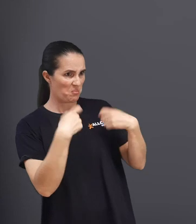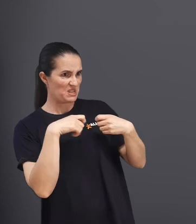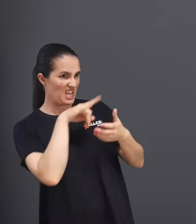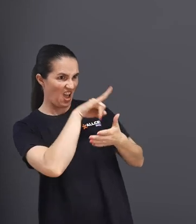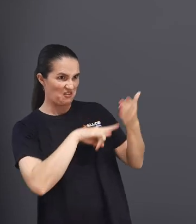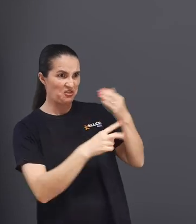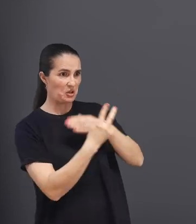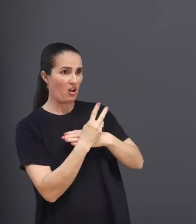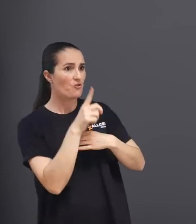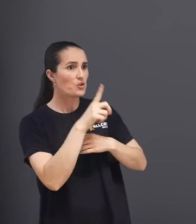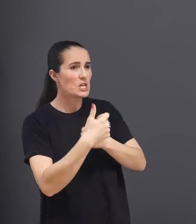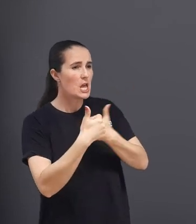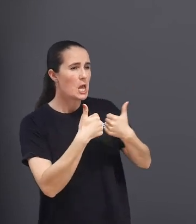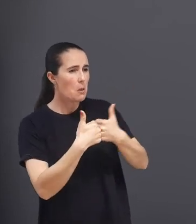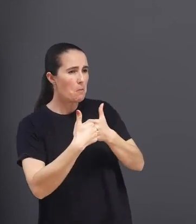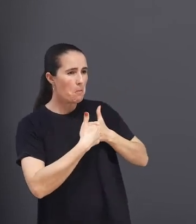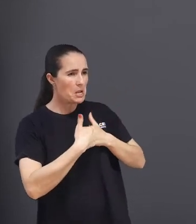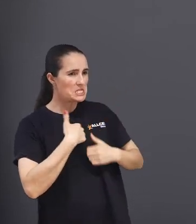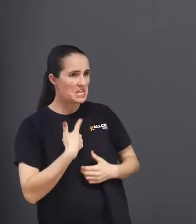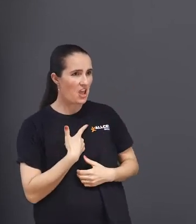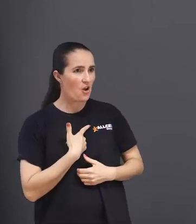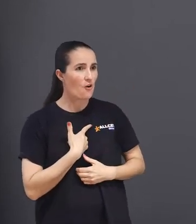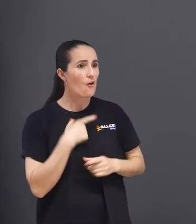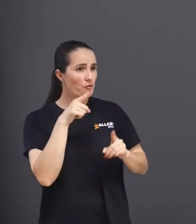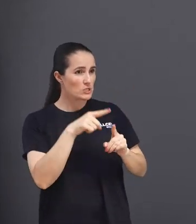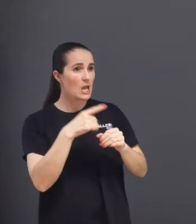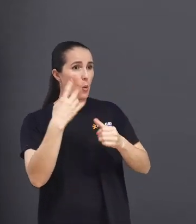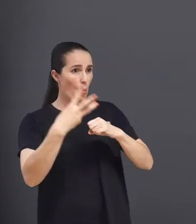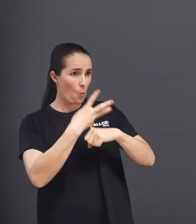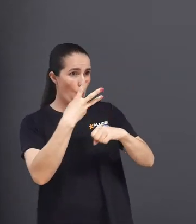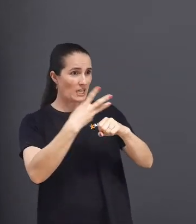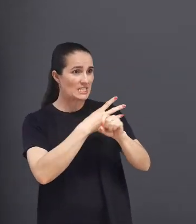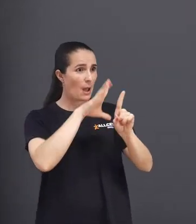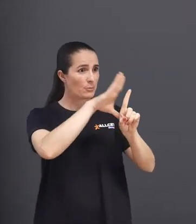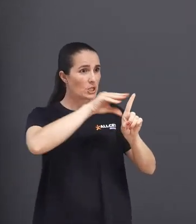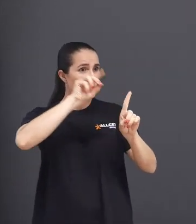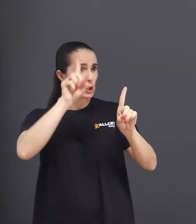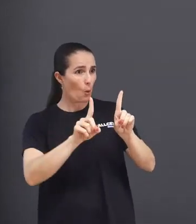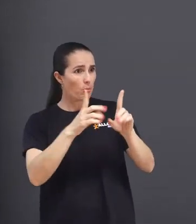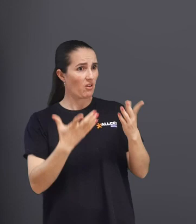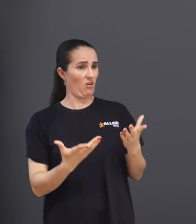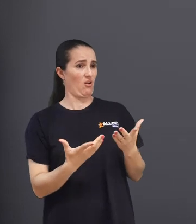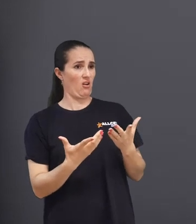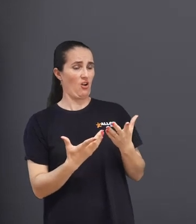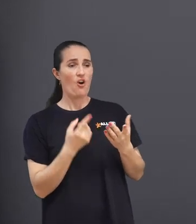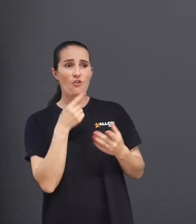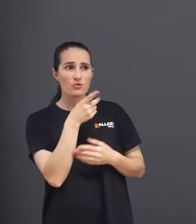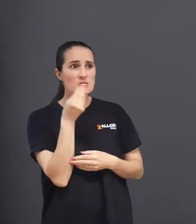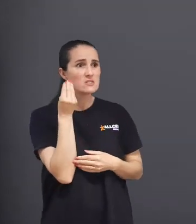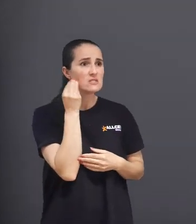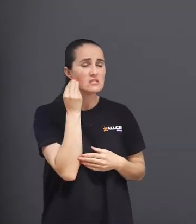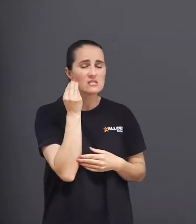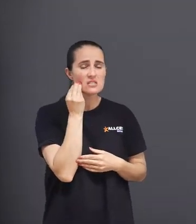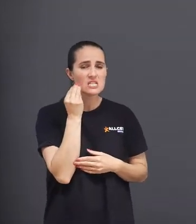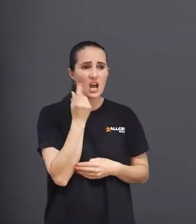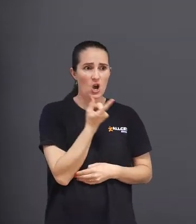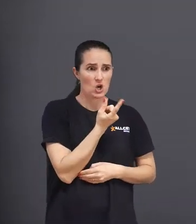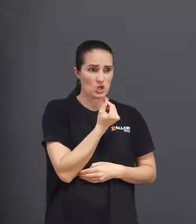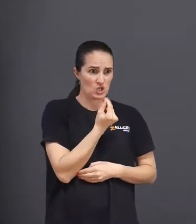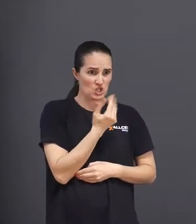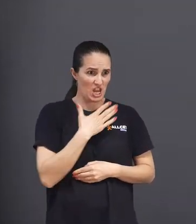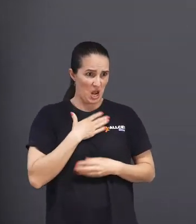Daí eu falei com ele, como que não precisava? Você me perseguia, você clonou meu WhatsApp, você